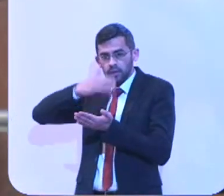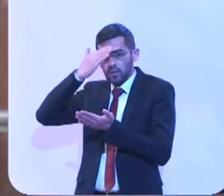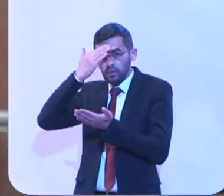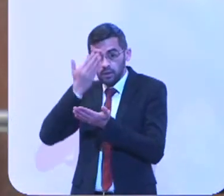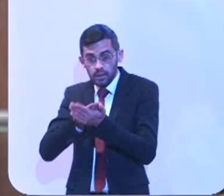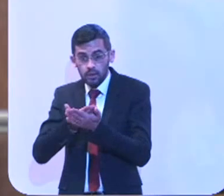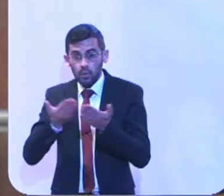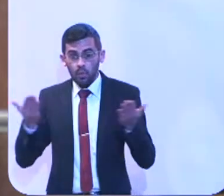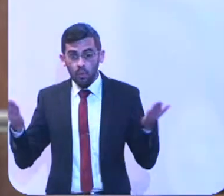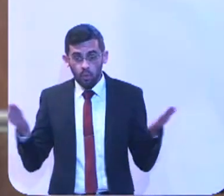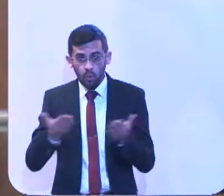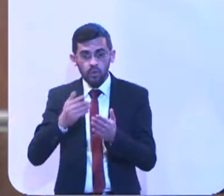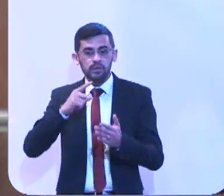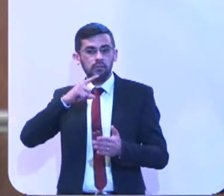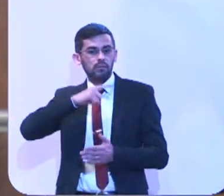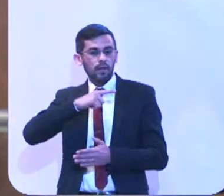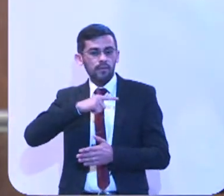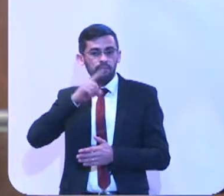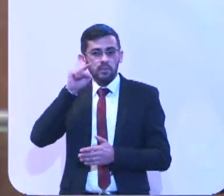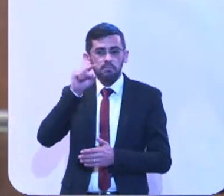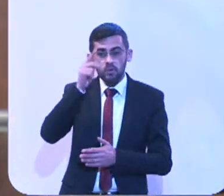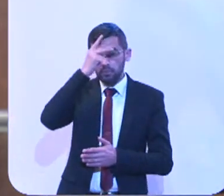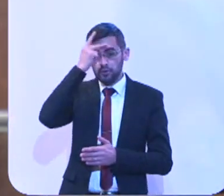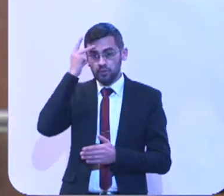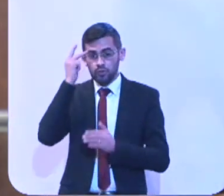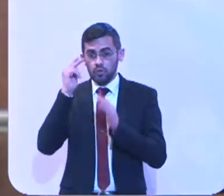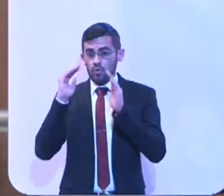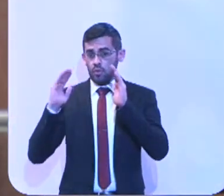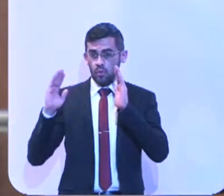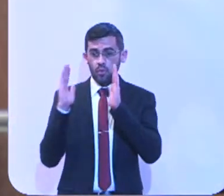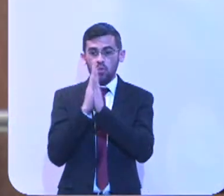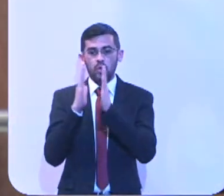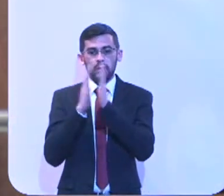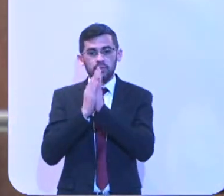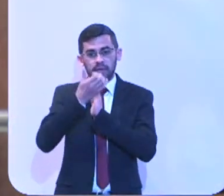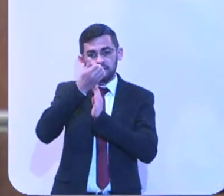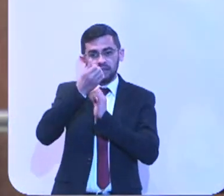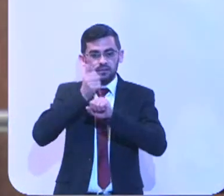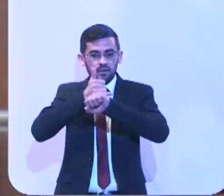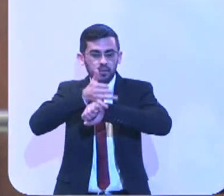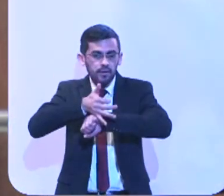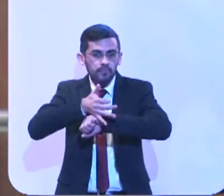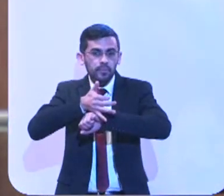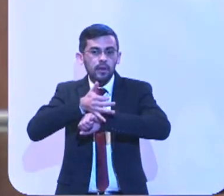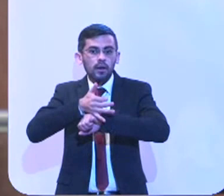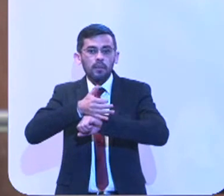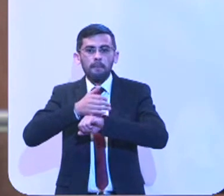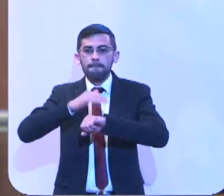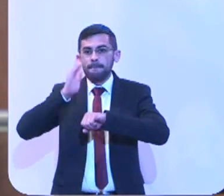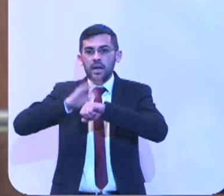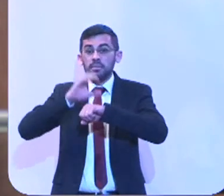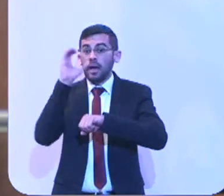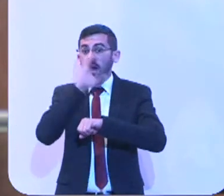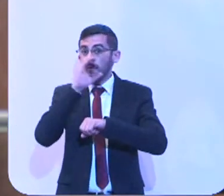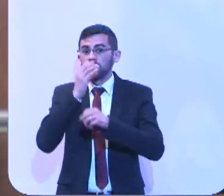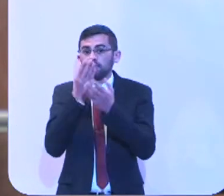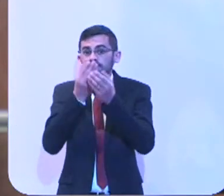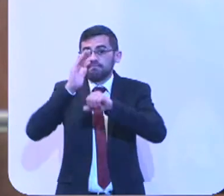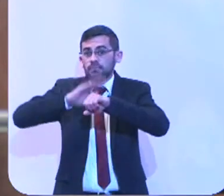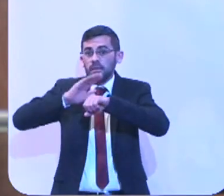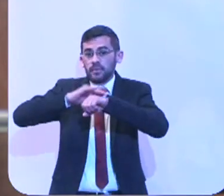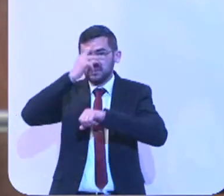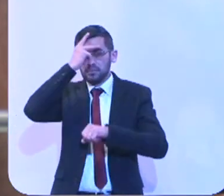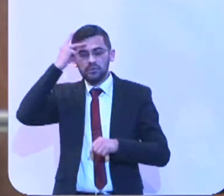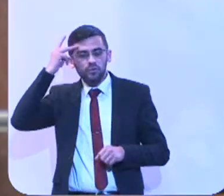tem 1000 pessoas orando 6 horas da manhã. Em breve serão milhares. Porque esse avivamento que viveremos nos